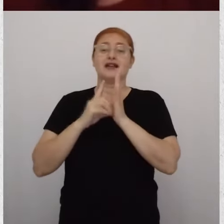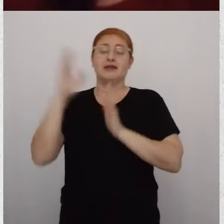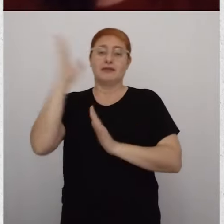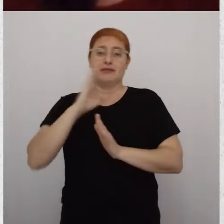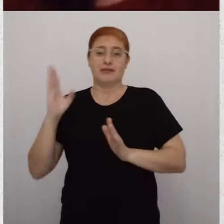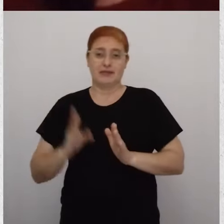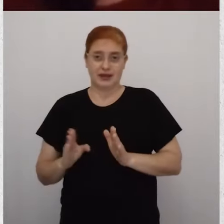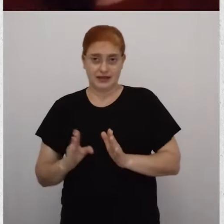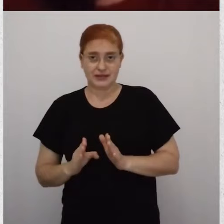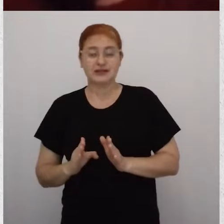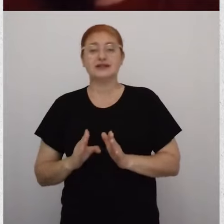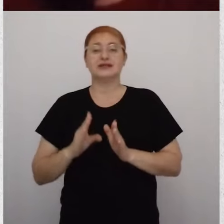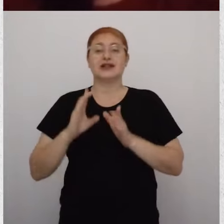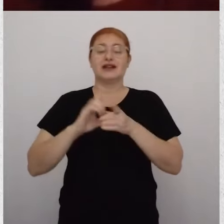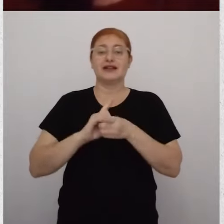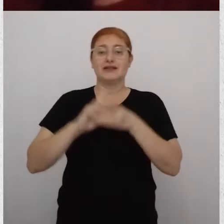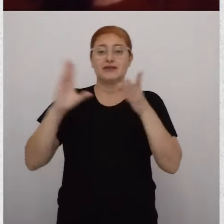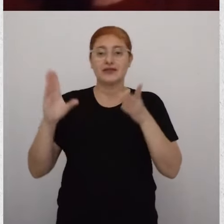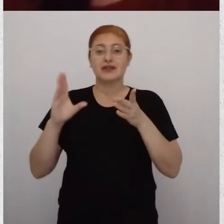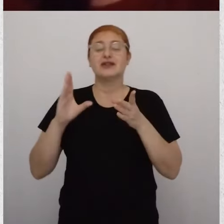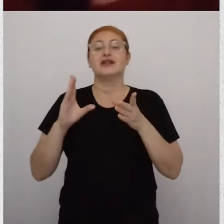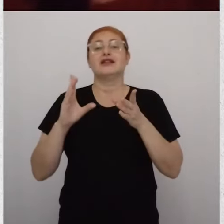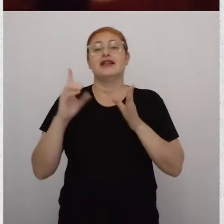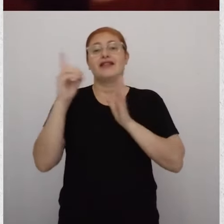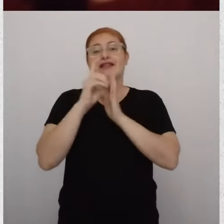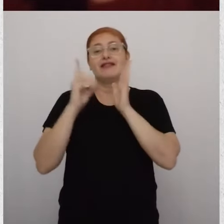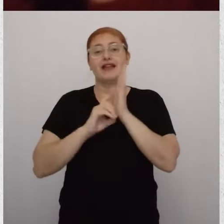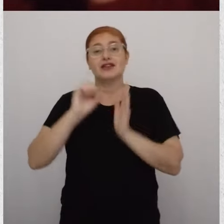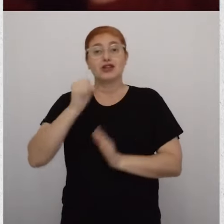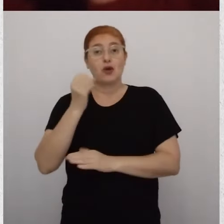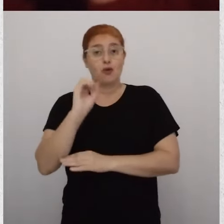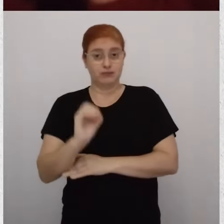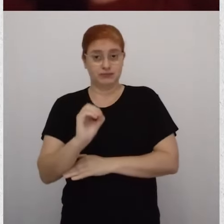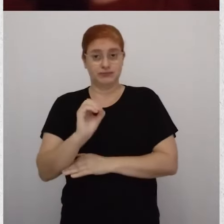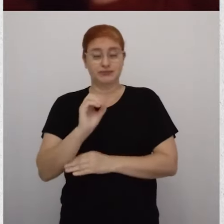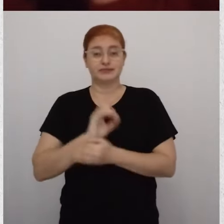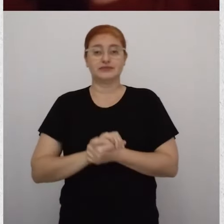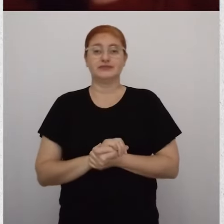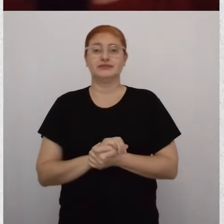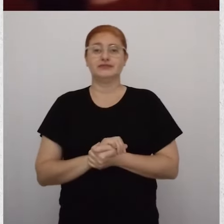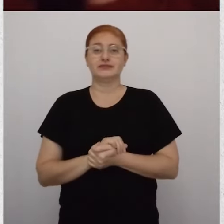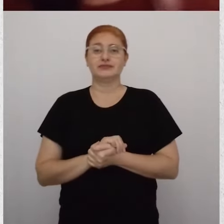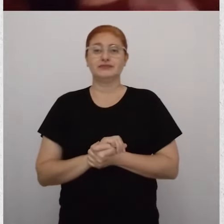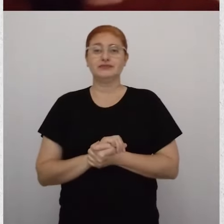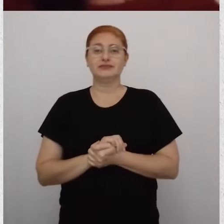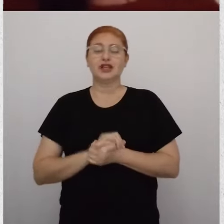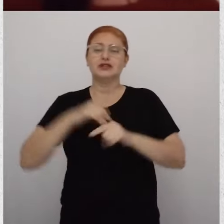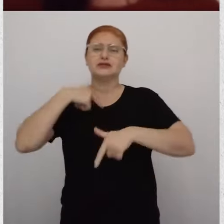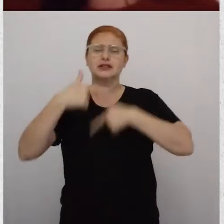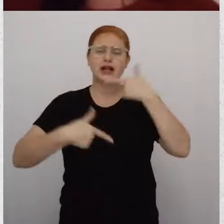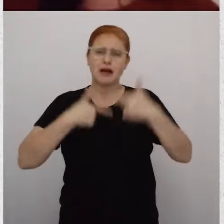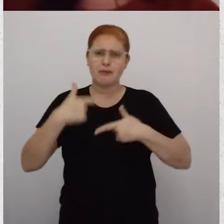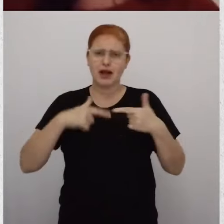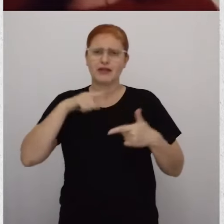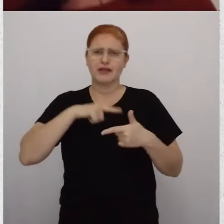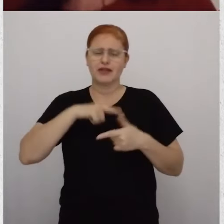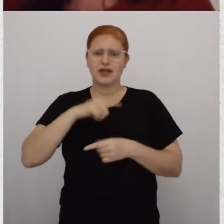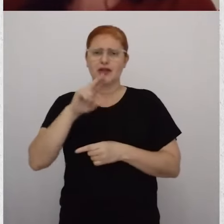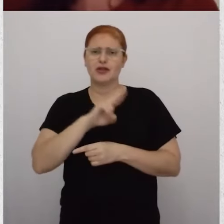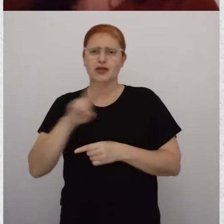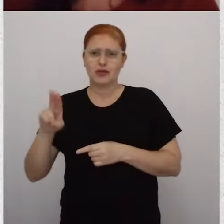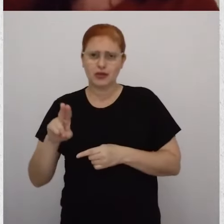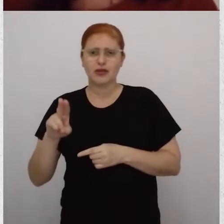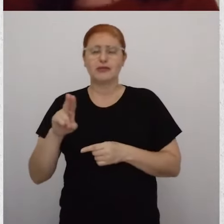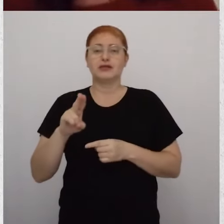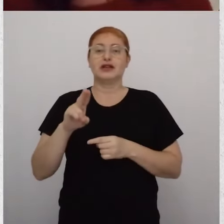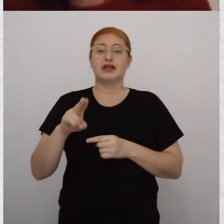redemocratização ou de democratização na década de 80, né? E no trabalho eu dou o nome a esse ciclo de ciclo do